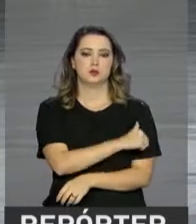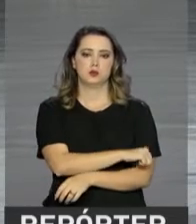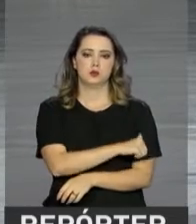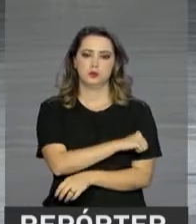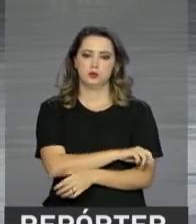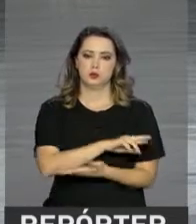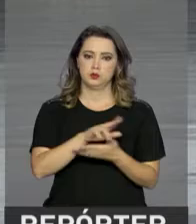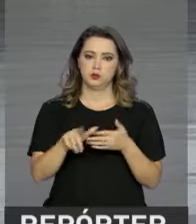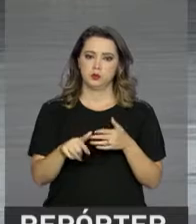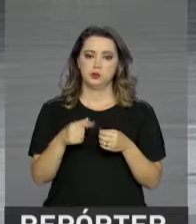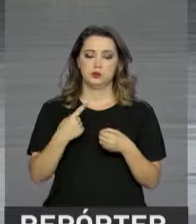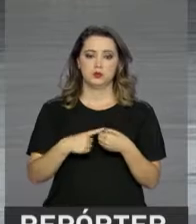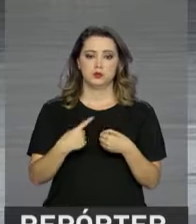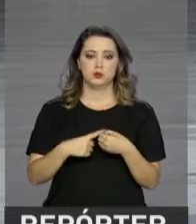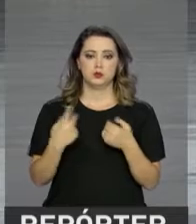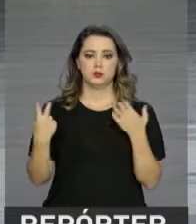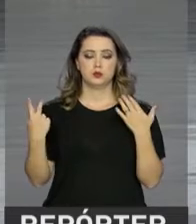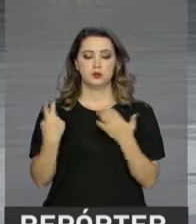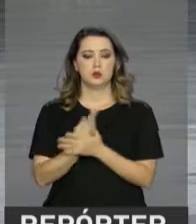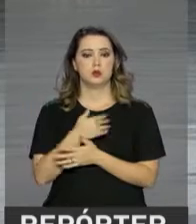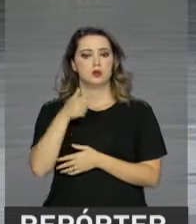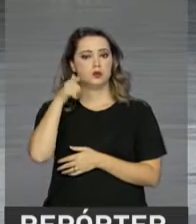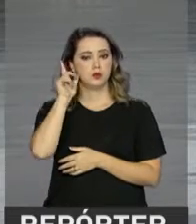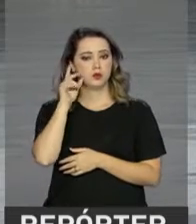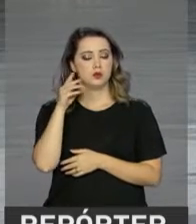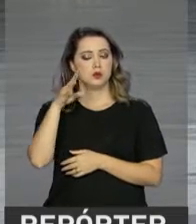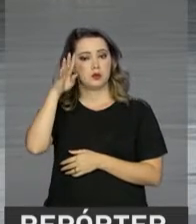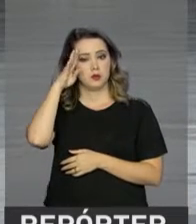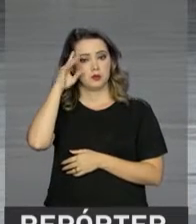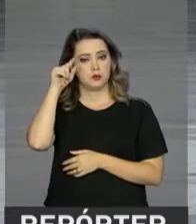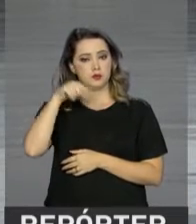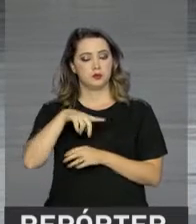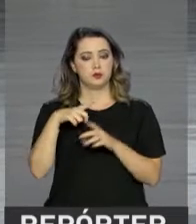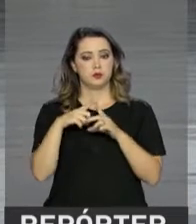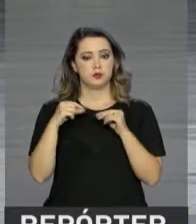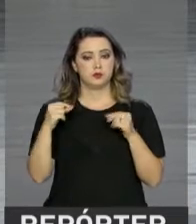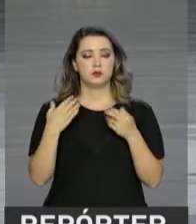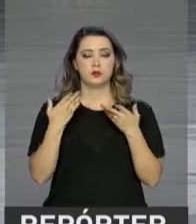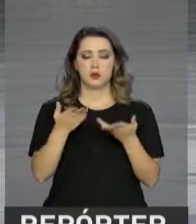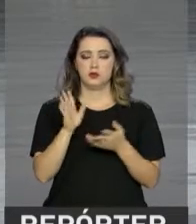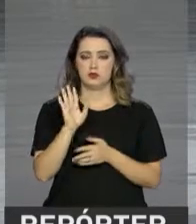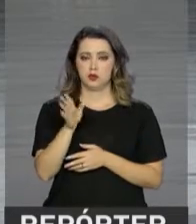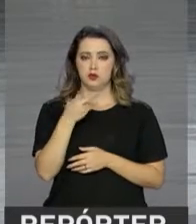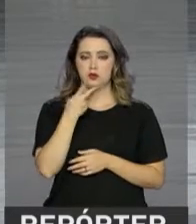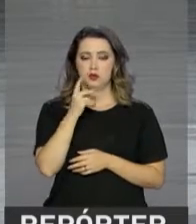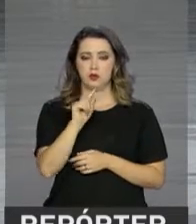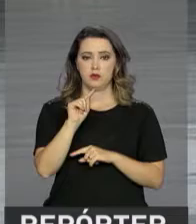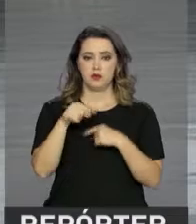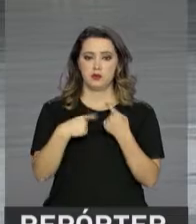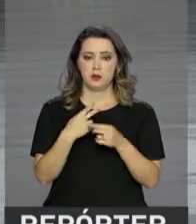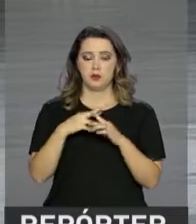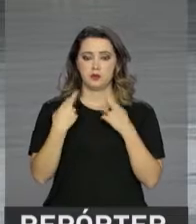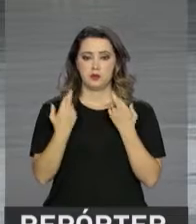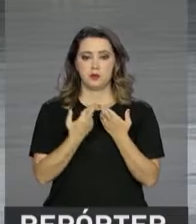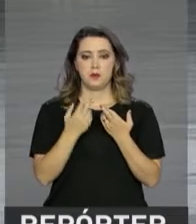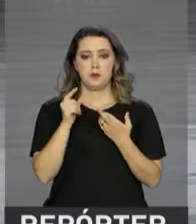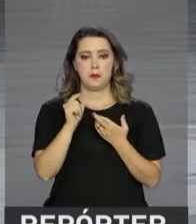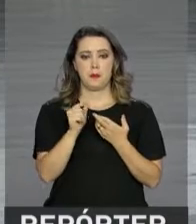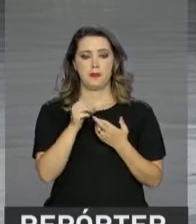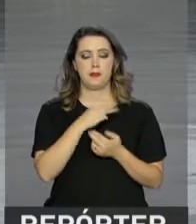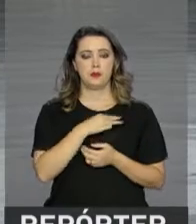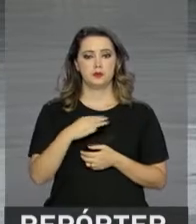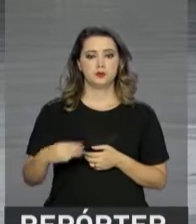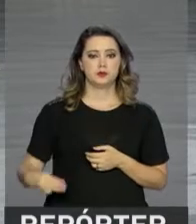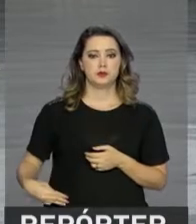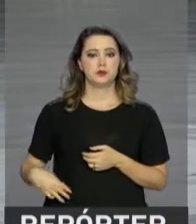seus municípios, que aconteceu ontem, quarta-feira, aqui em Brasília. Como você falou, Roberto, depois dessa reunião, o